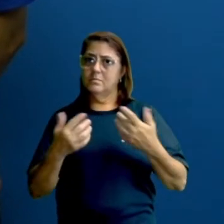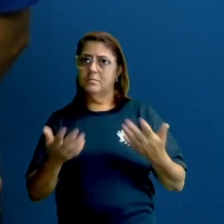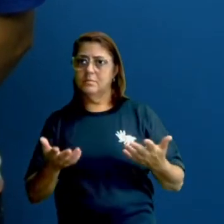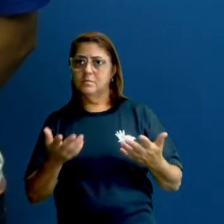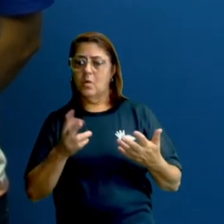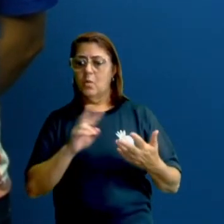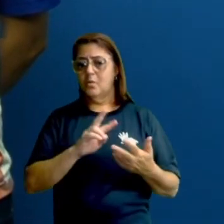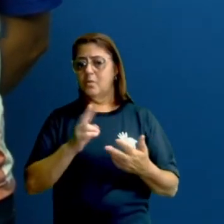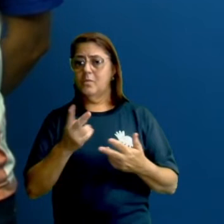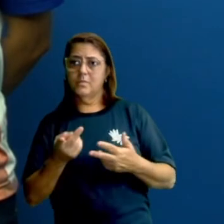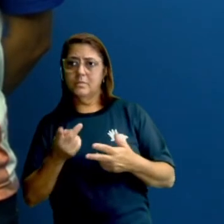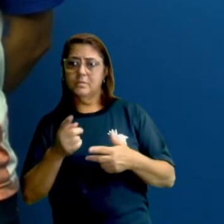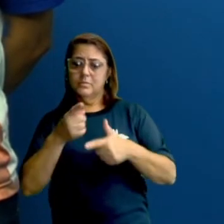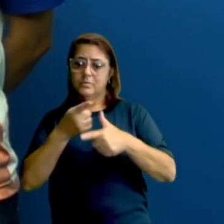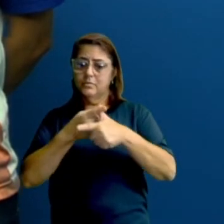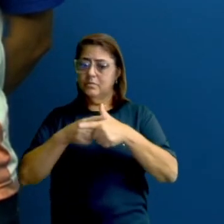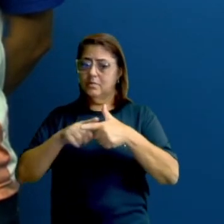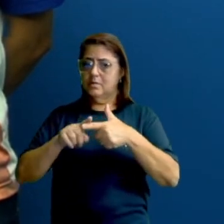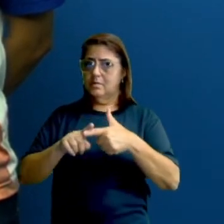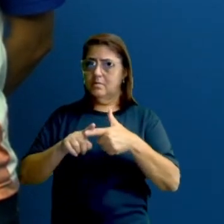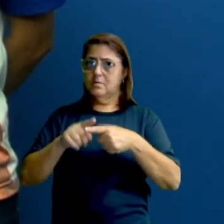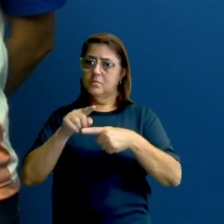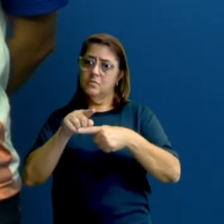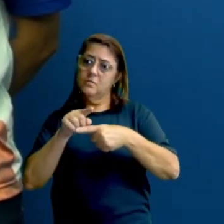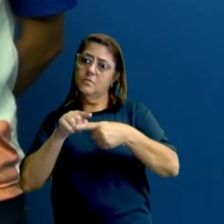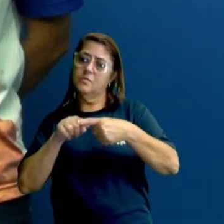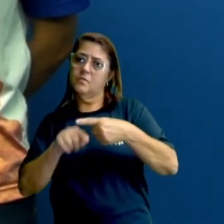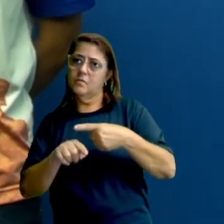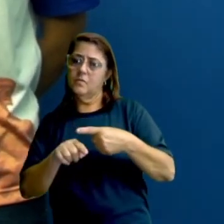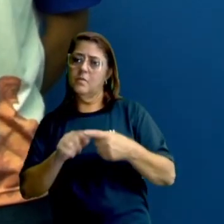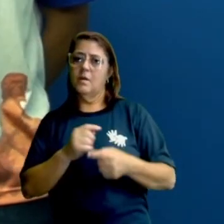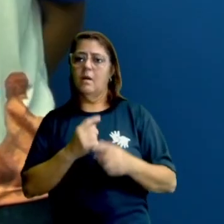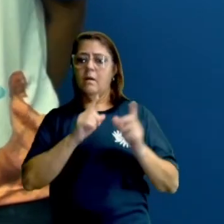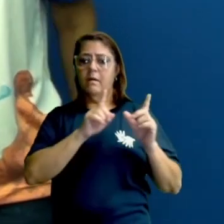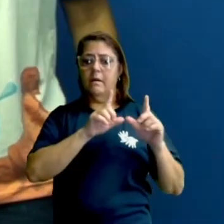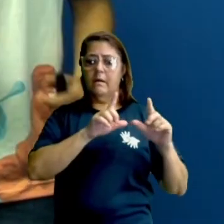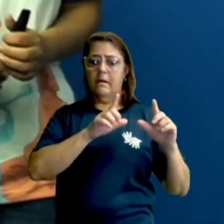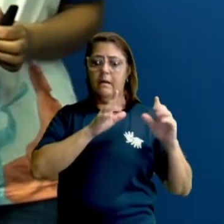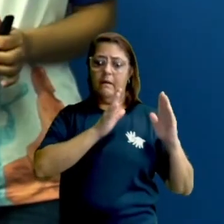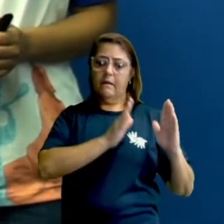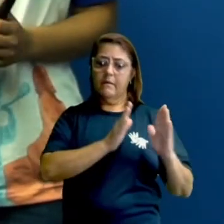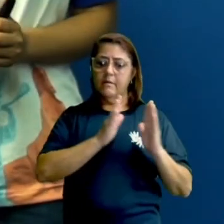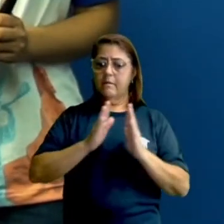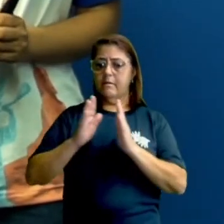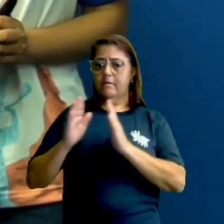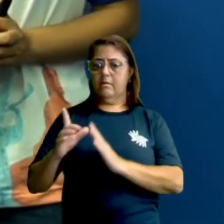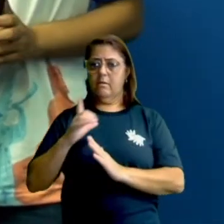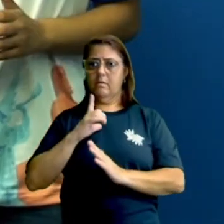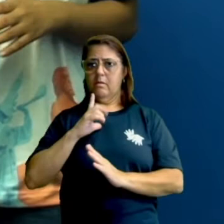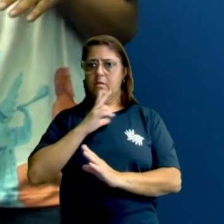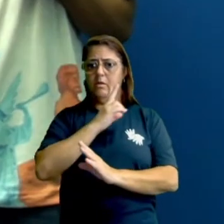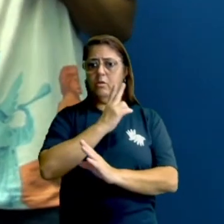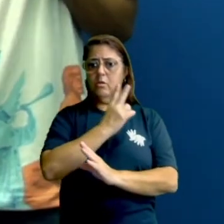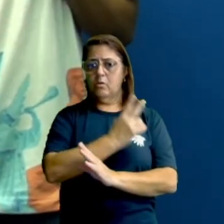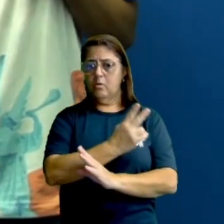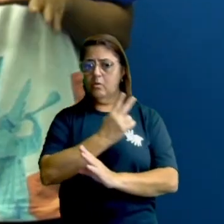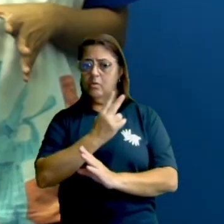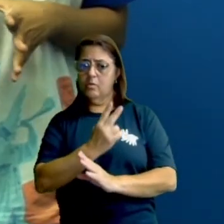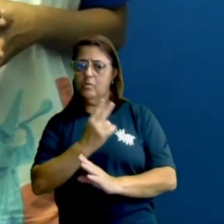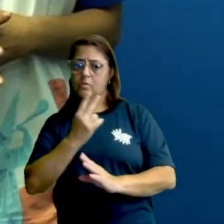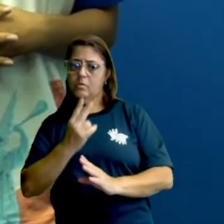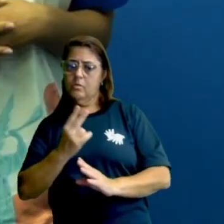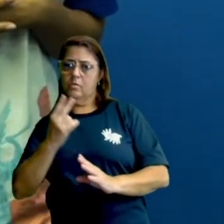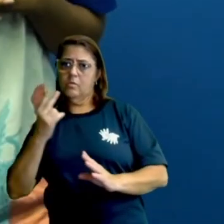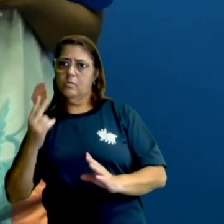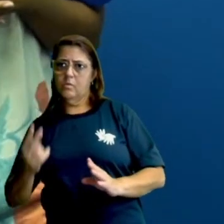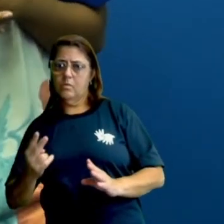lápis, dividi para 5 caixas e cada caixa ficou com 2 lápis. Então, ó,